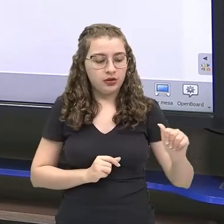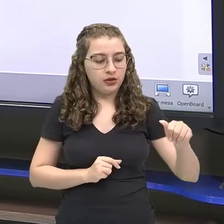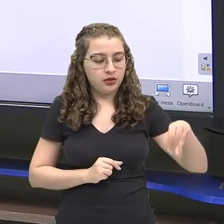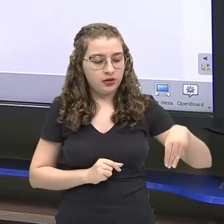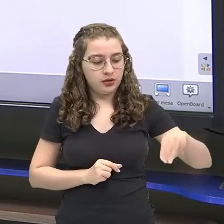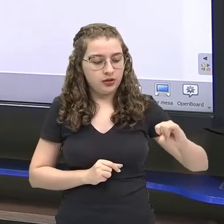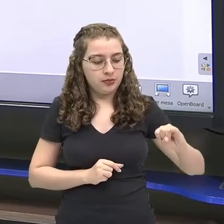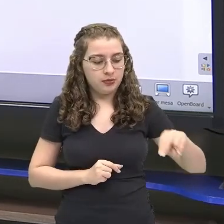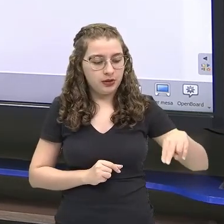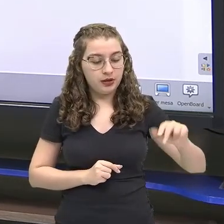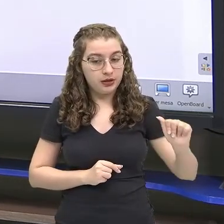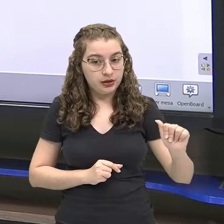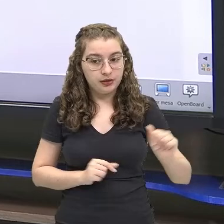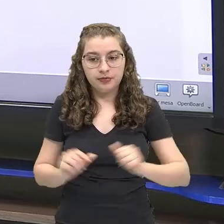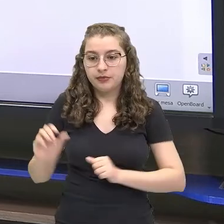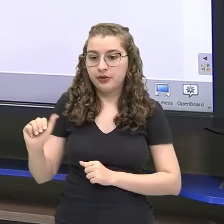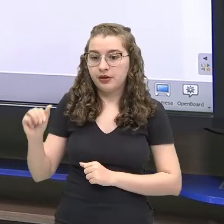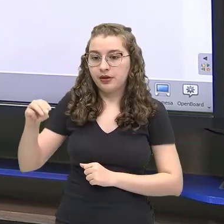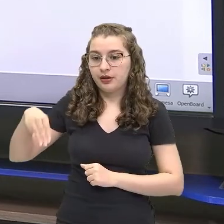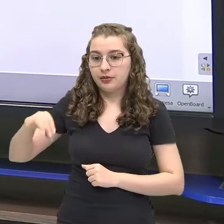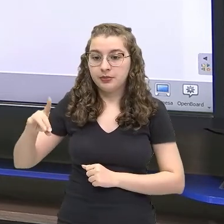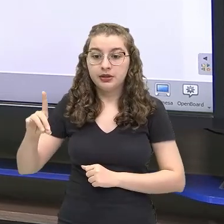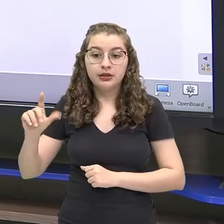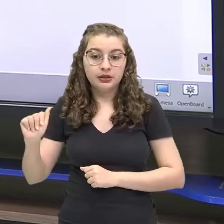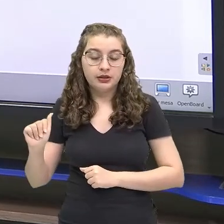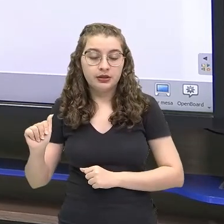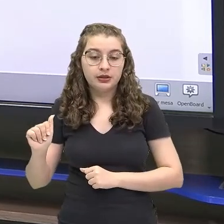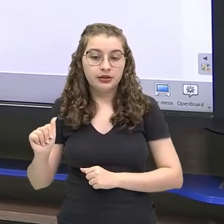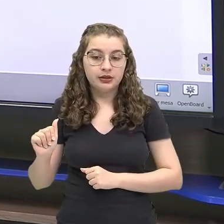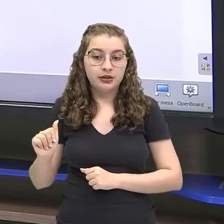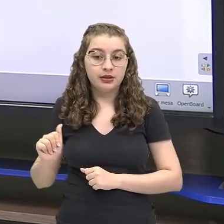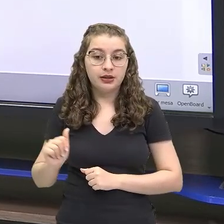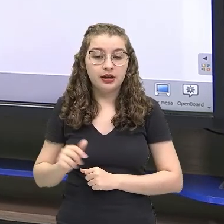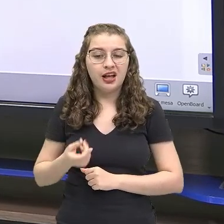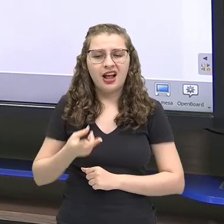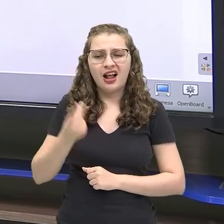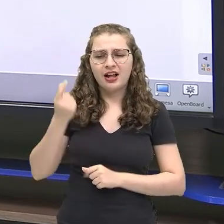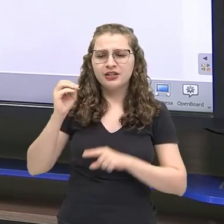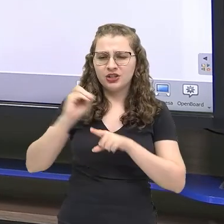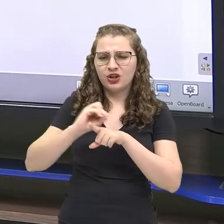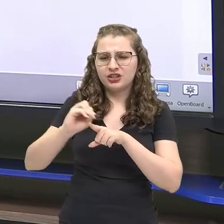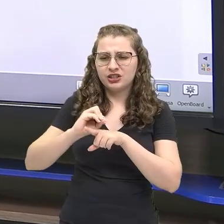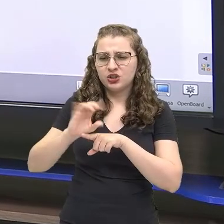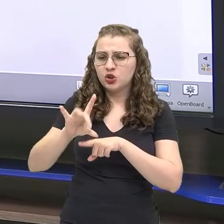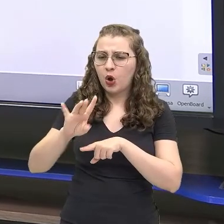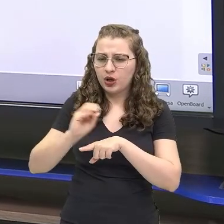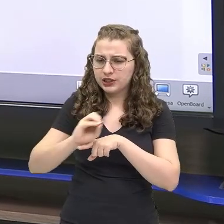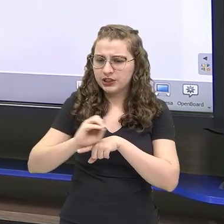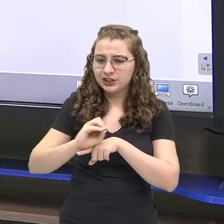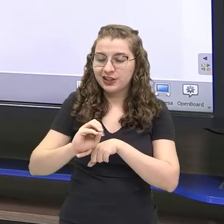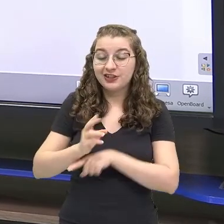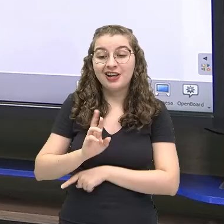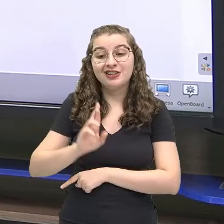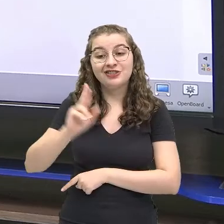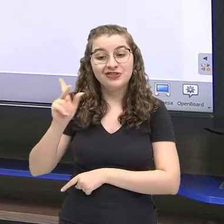aparecer amina e sempre vai aparecer amida, diferentemente das oxigenadas, que a gente tinha só terminação no